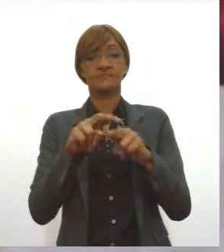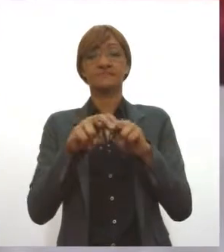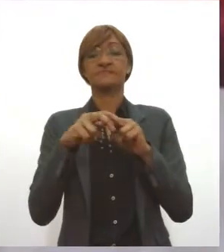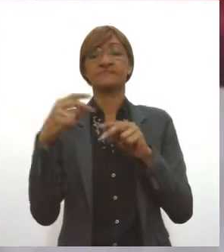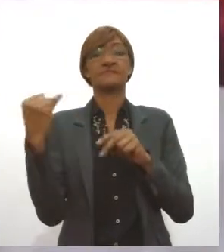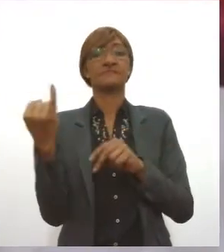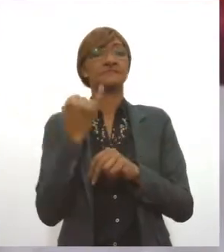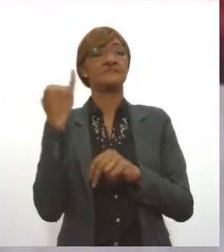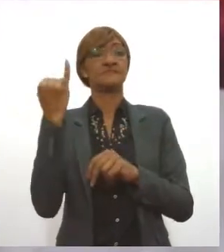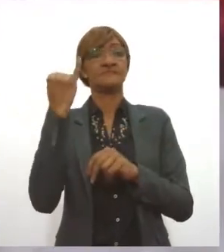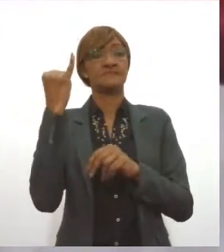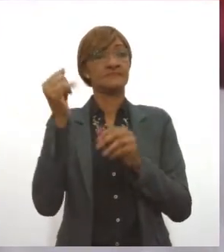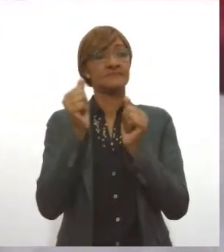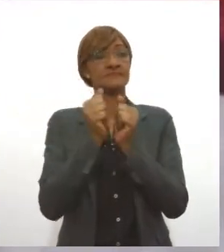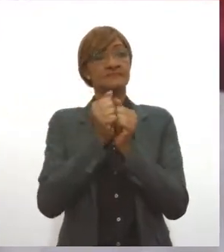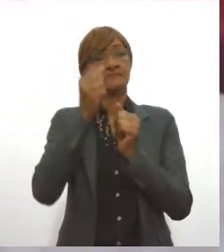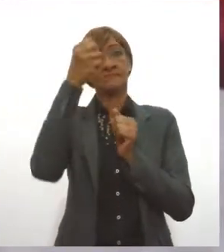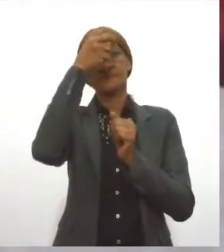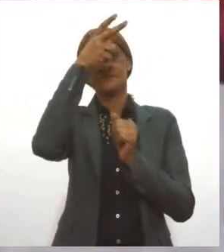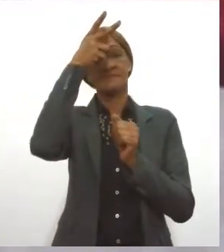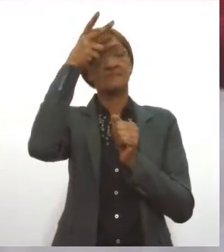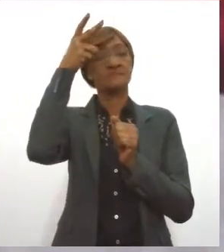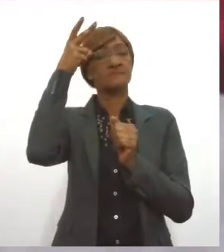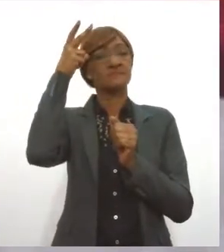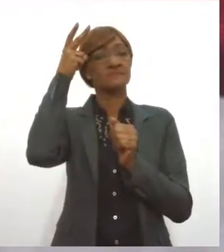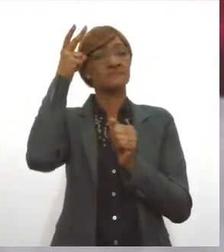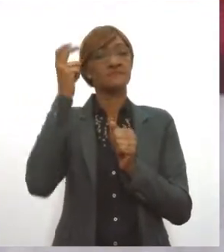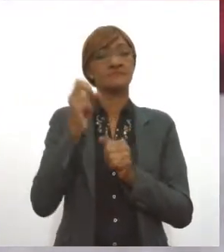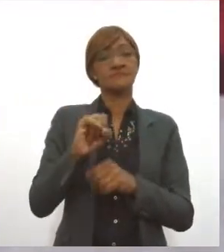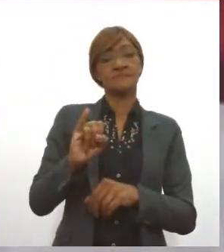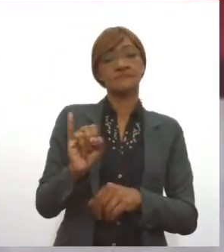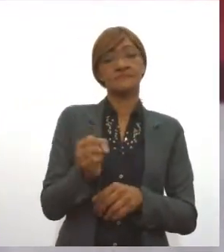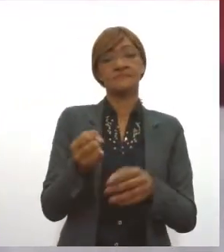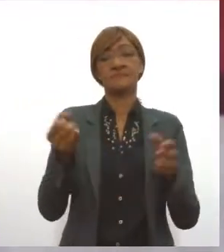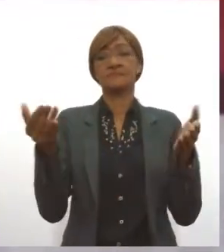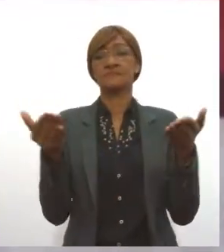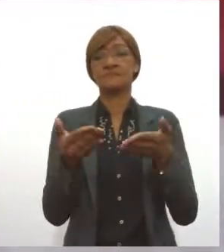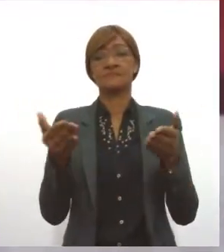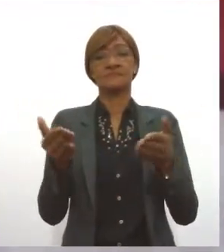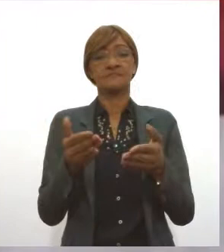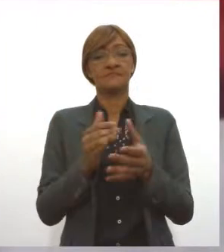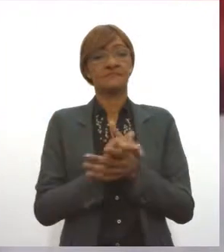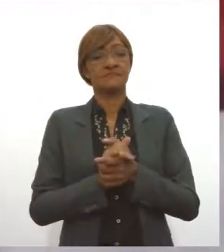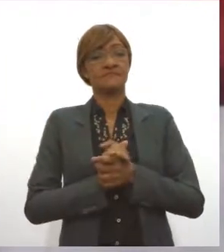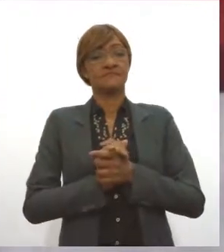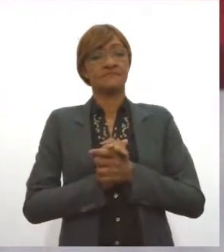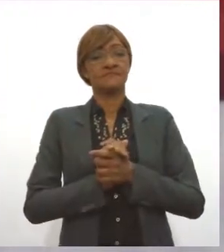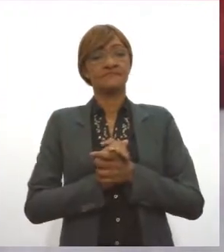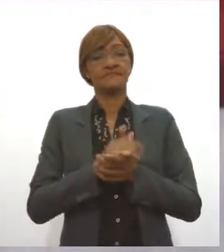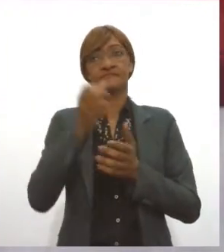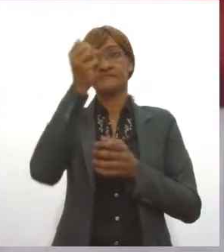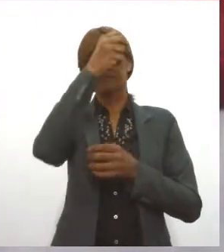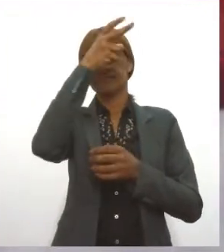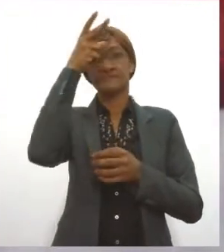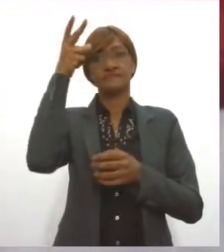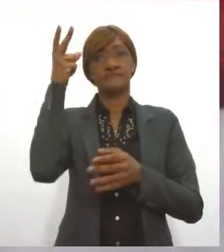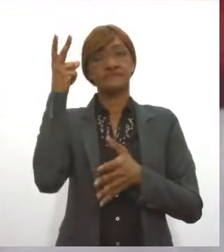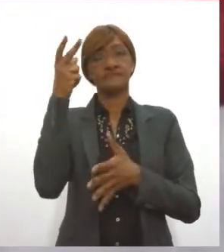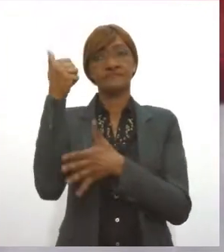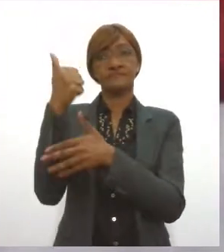aos municípios, que a gente aproveitar agora que muitos municípios vão mudar de